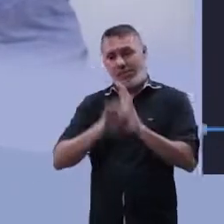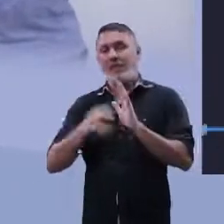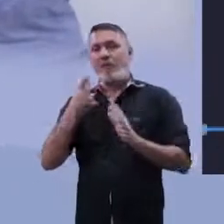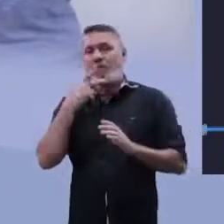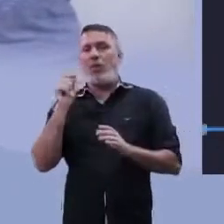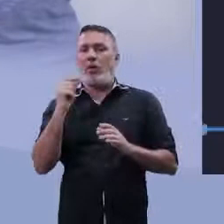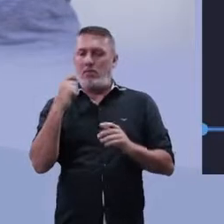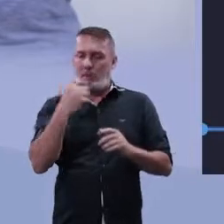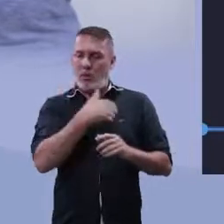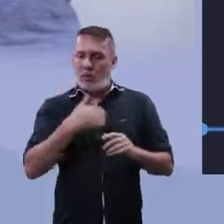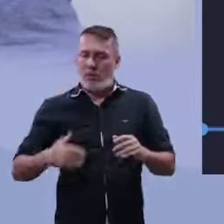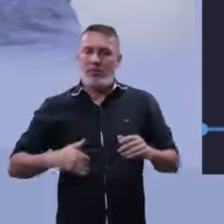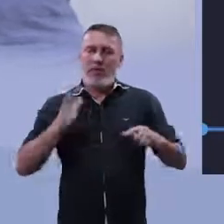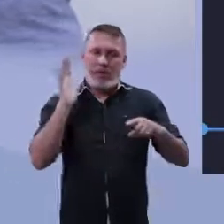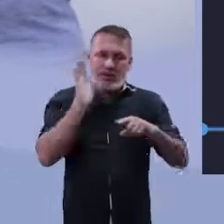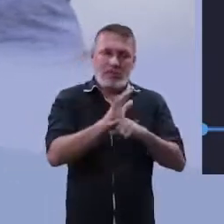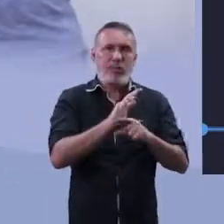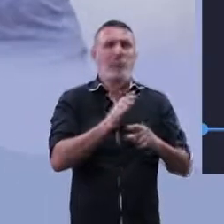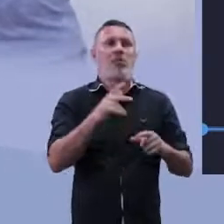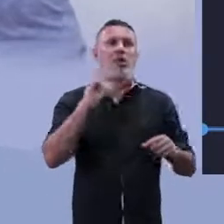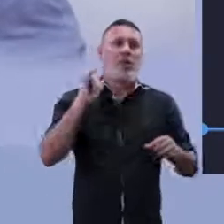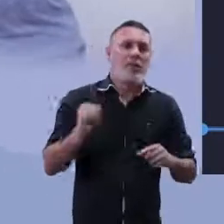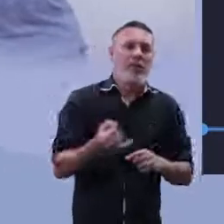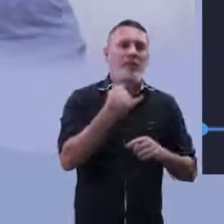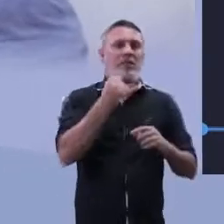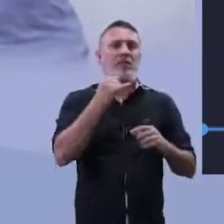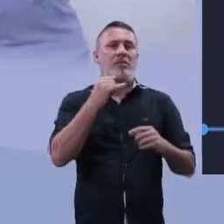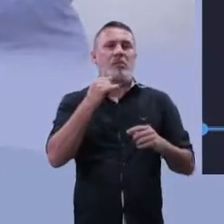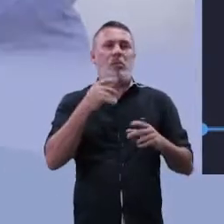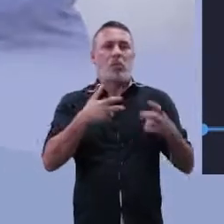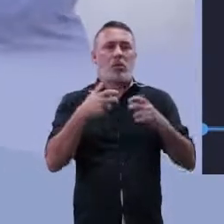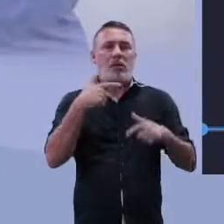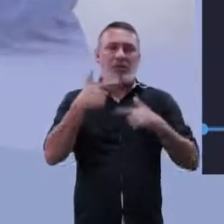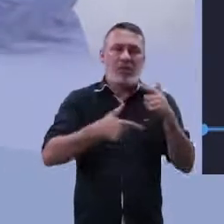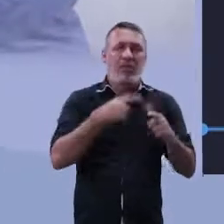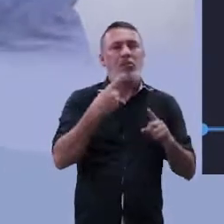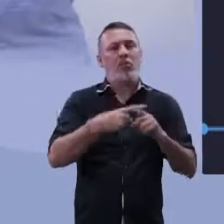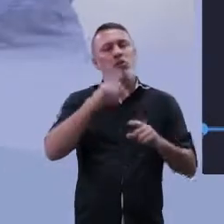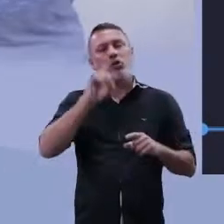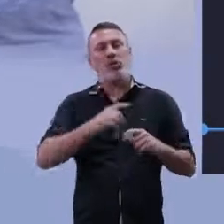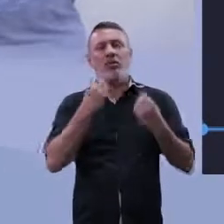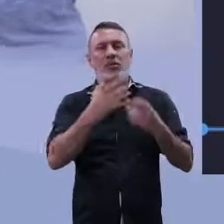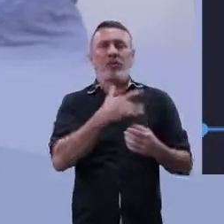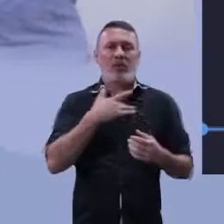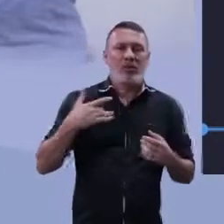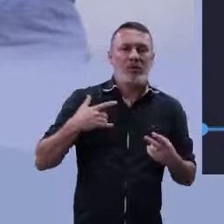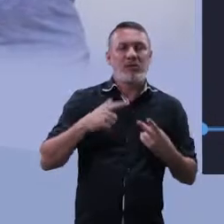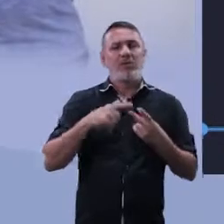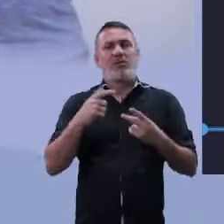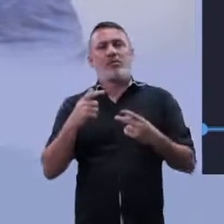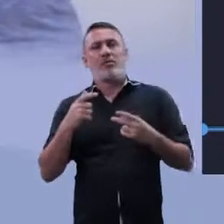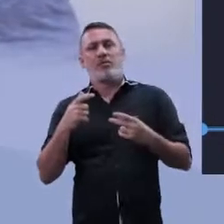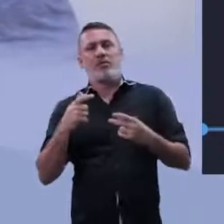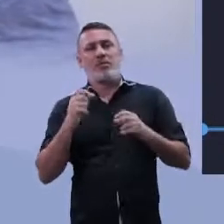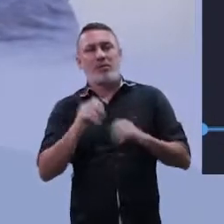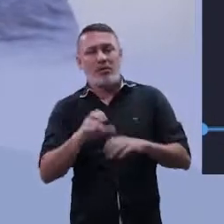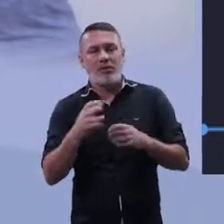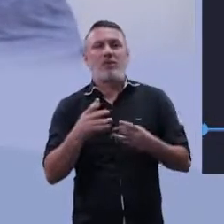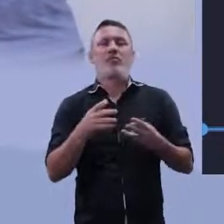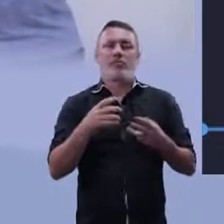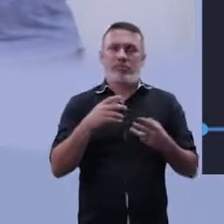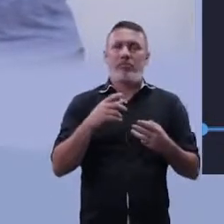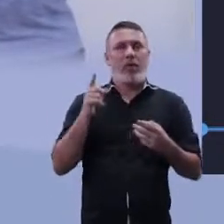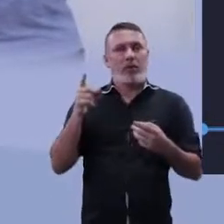a exploração de mão de obra e assegurar todos os direitos, a saúde, a educação. Então, logo de cara, ele apresenta isso aí, ó,